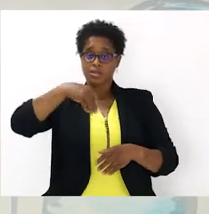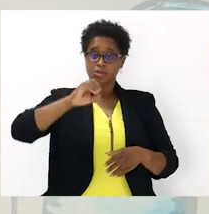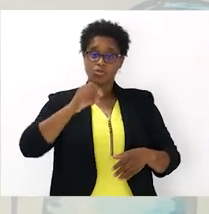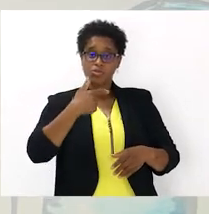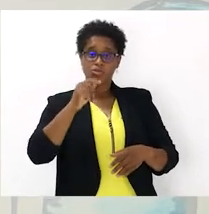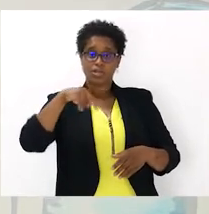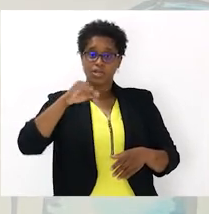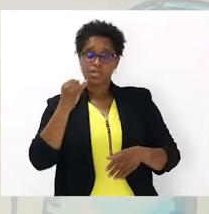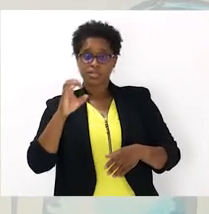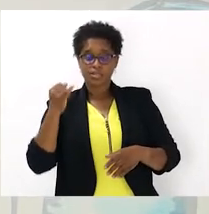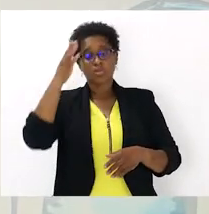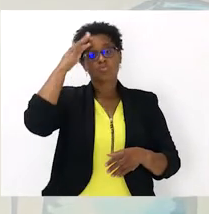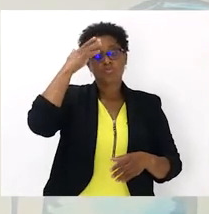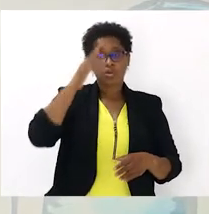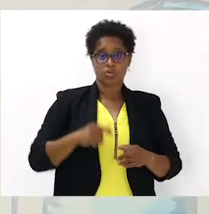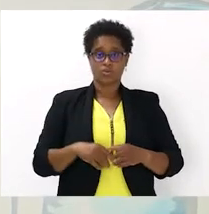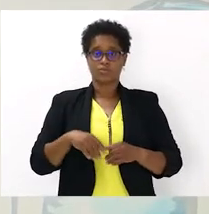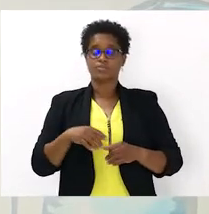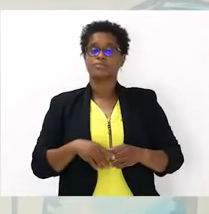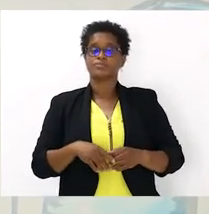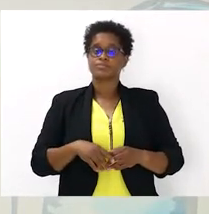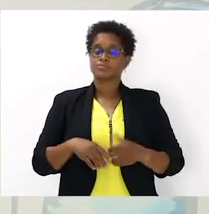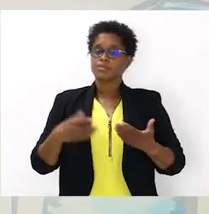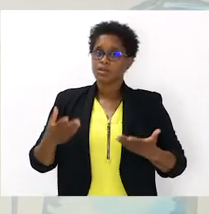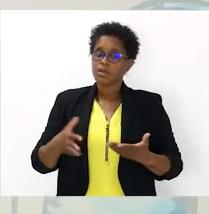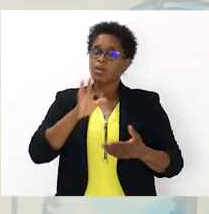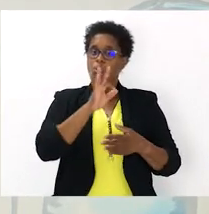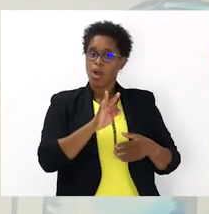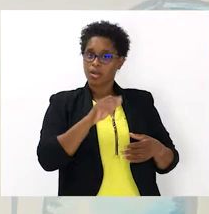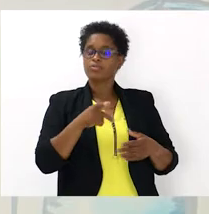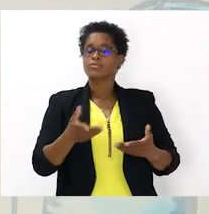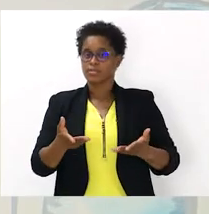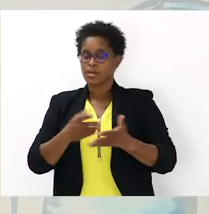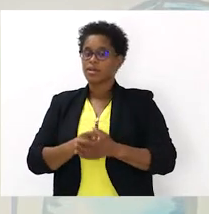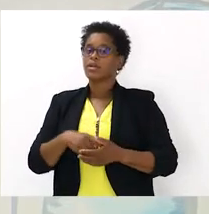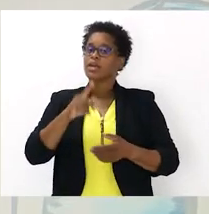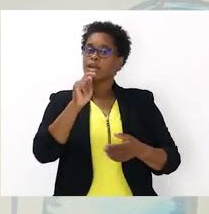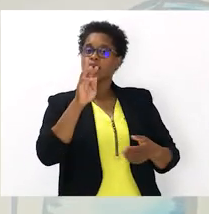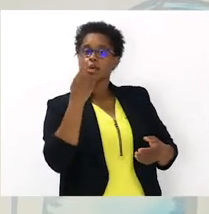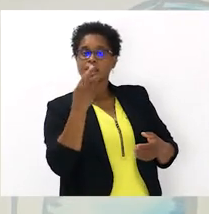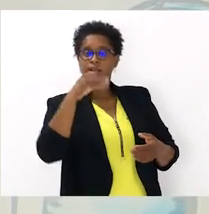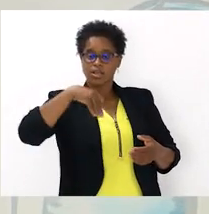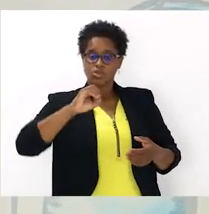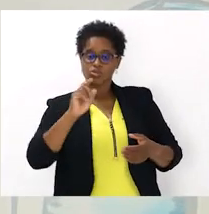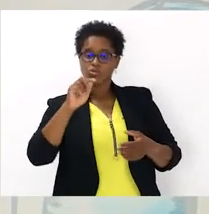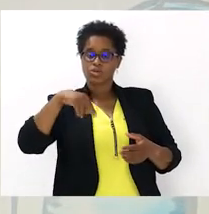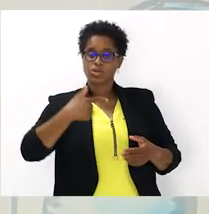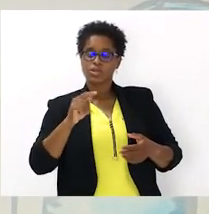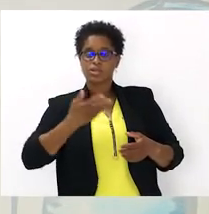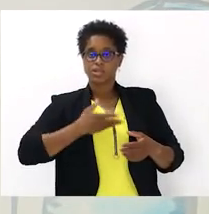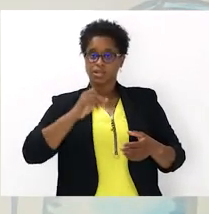potência, é o número. E 4, neste caso, é o expoente da